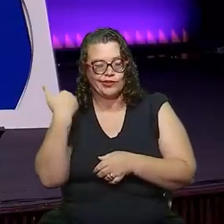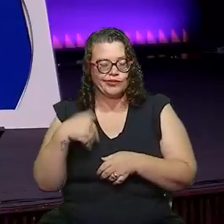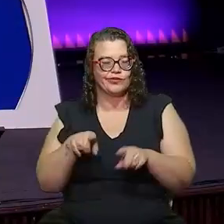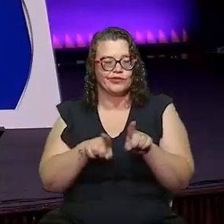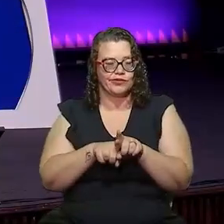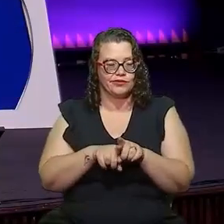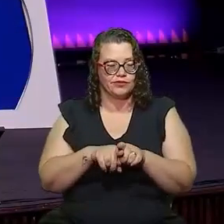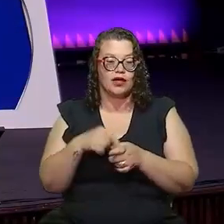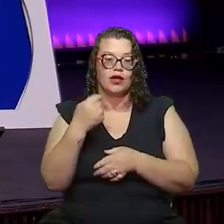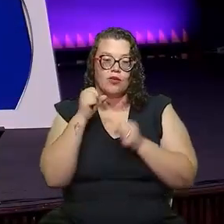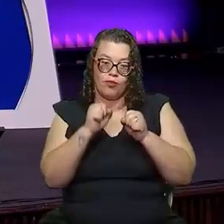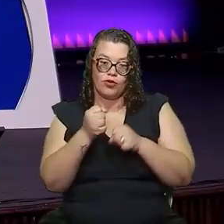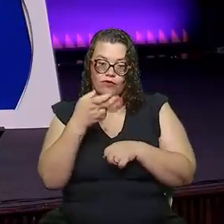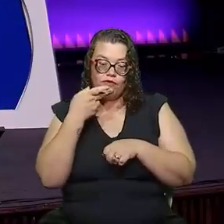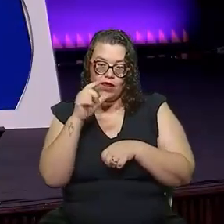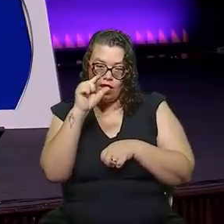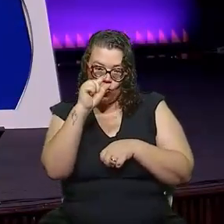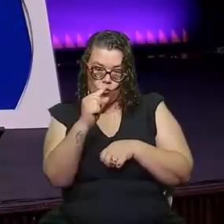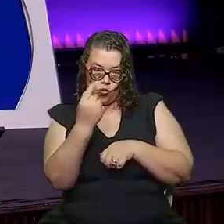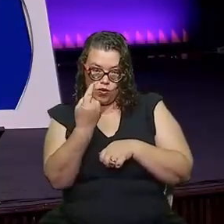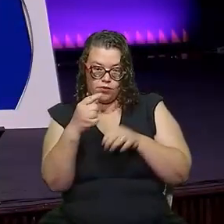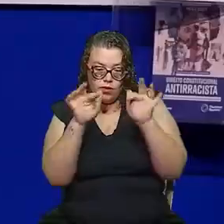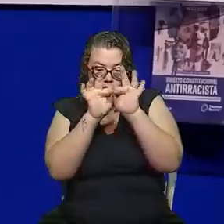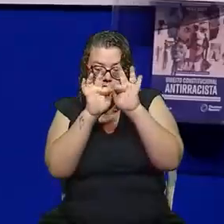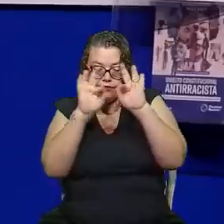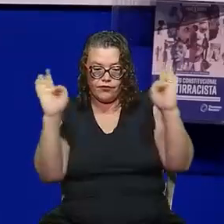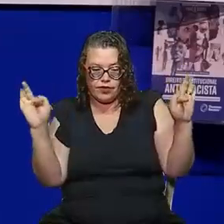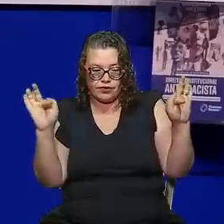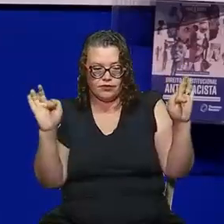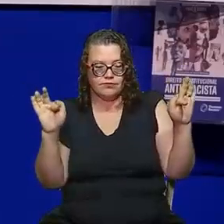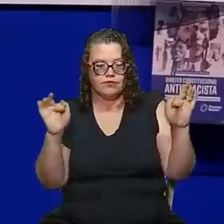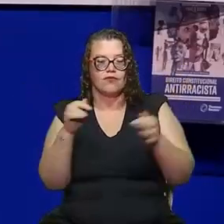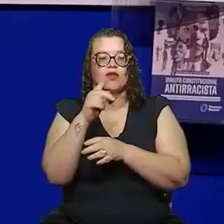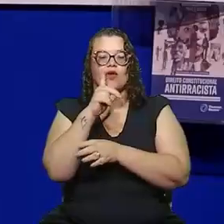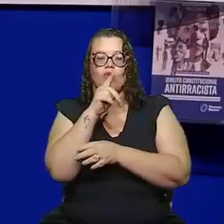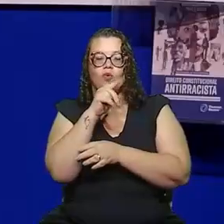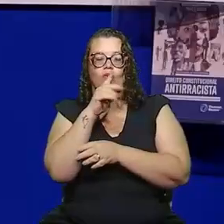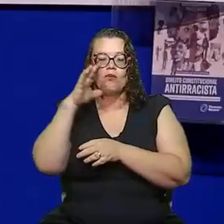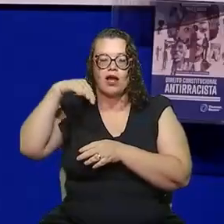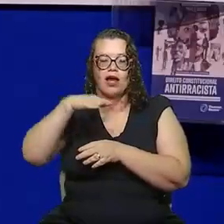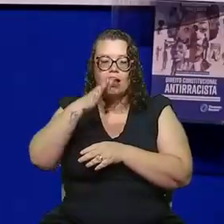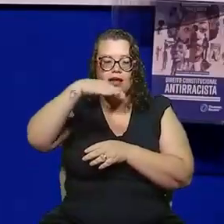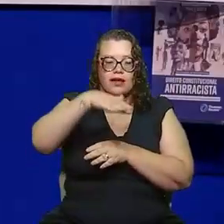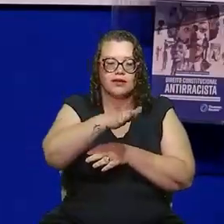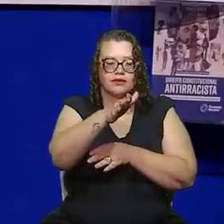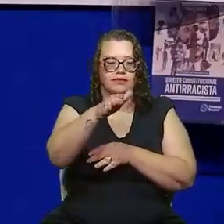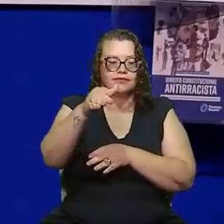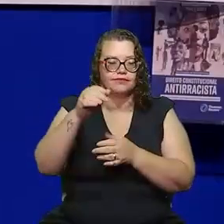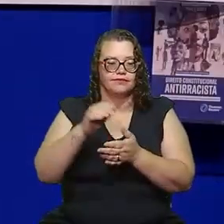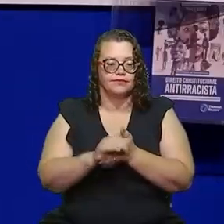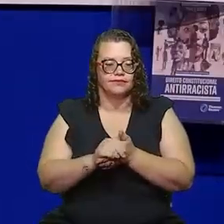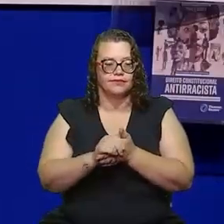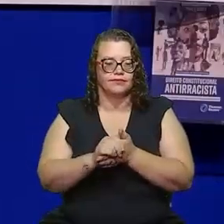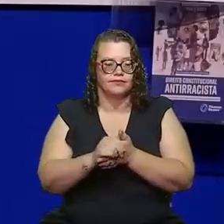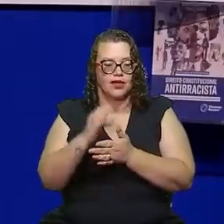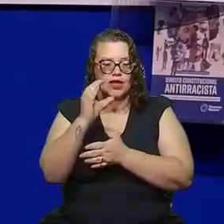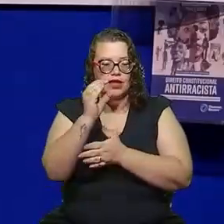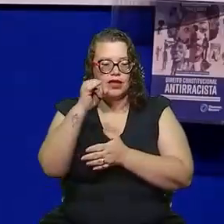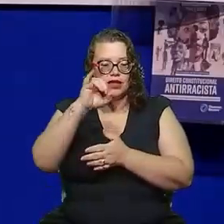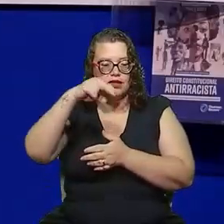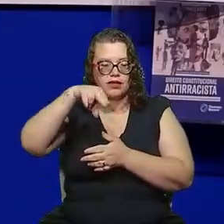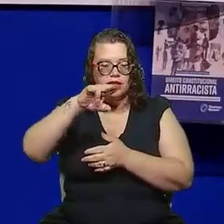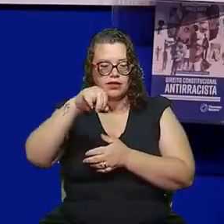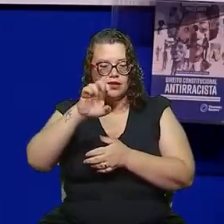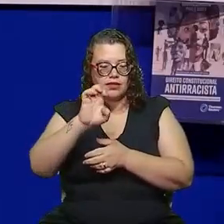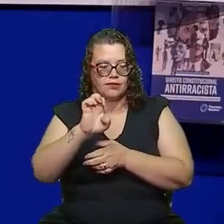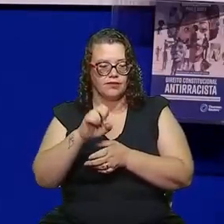frase? Uma frase. Uma frase sobre o mar, porque a gente veio falar sobre o Uma mar. frase. Caíme me disse uma vez, quando a